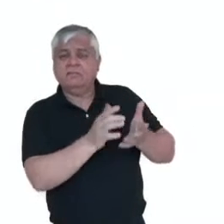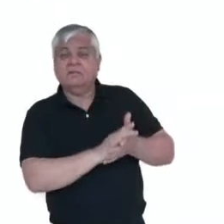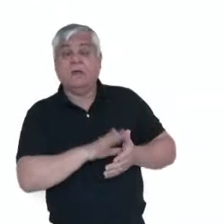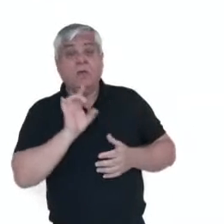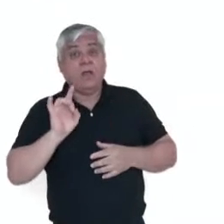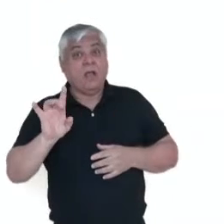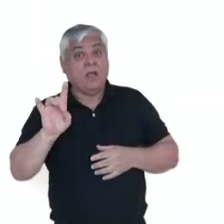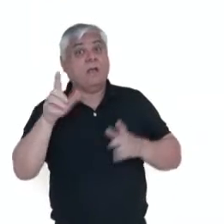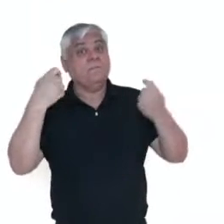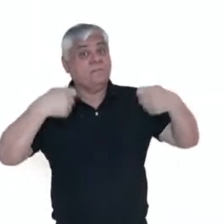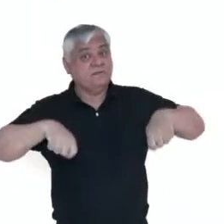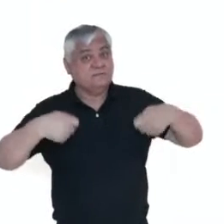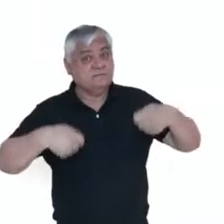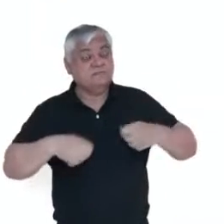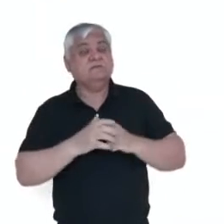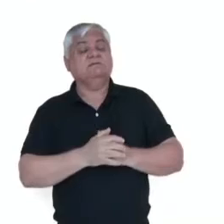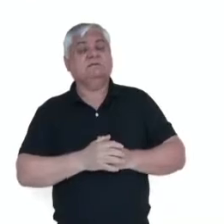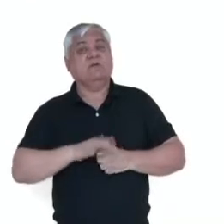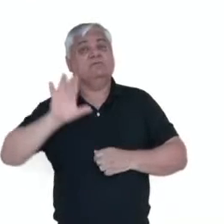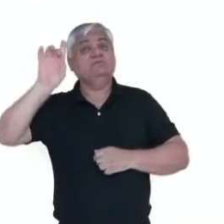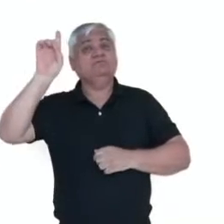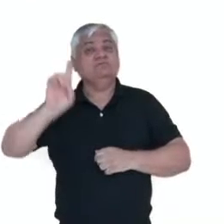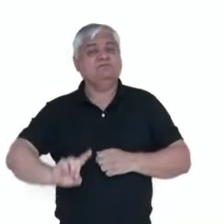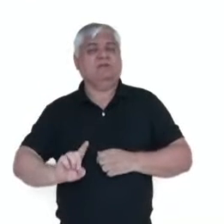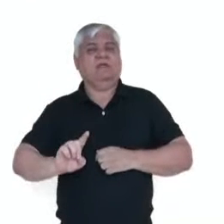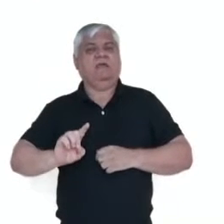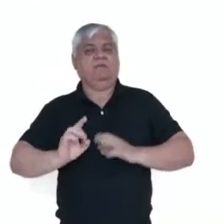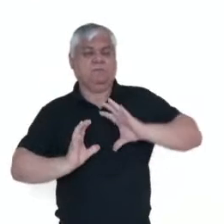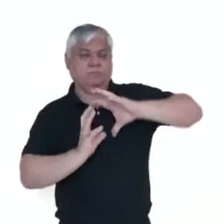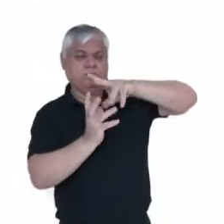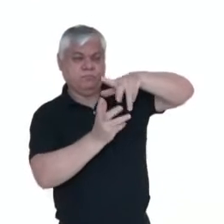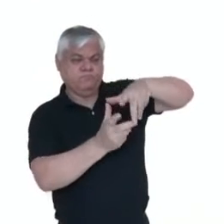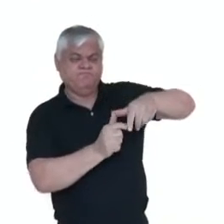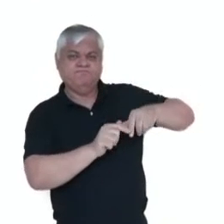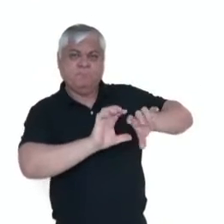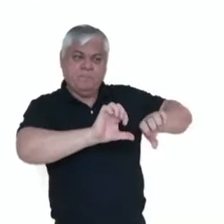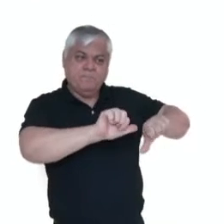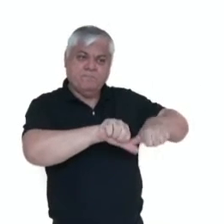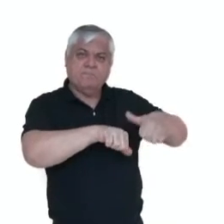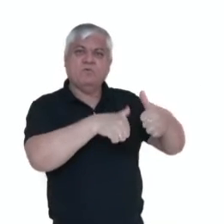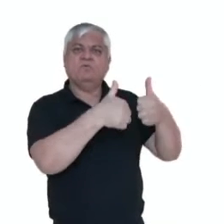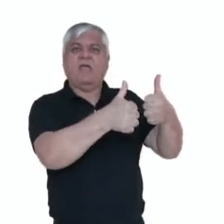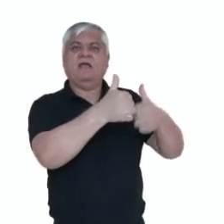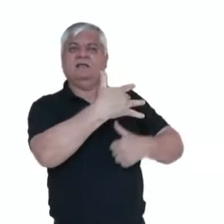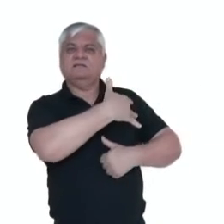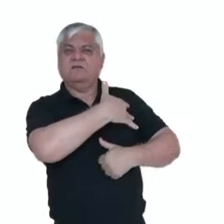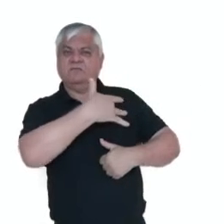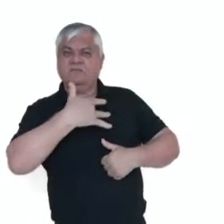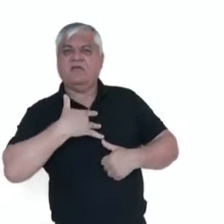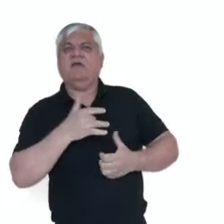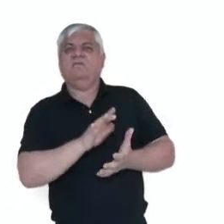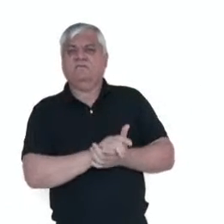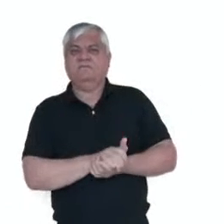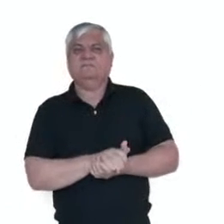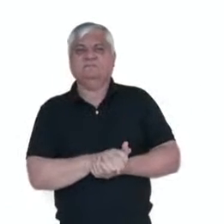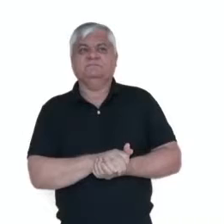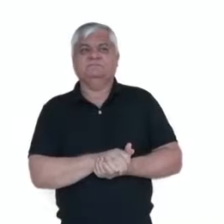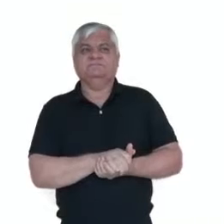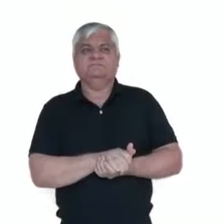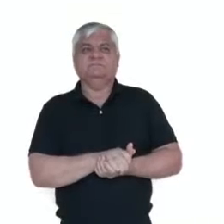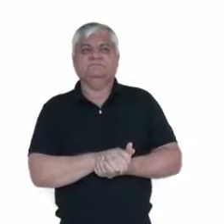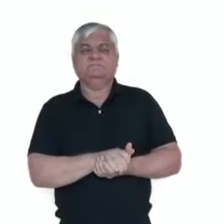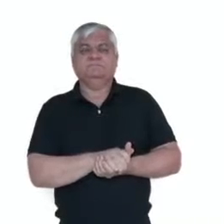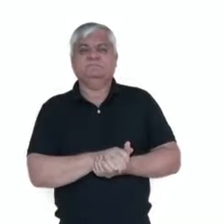vez mais reconhece o direito a um meio ambiente saudável como um direito fundamental.